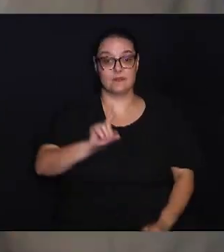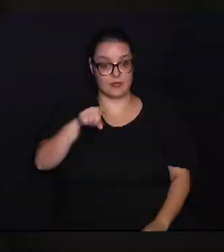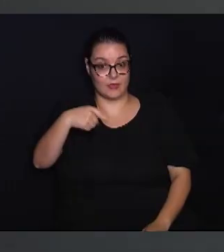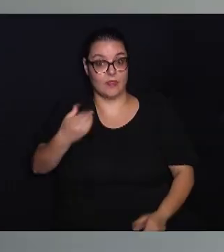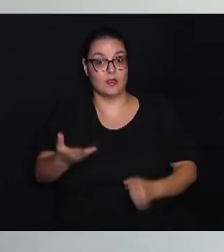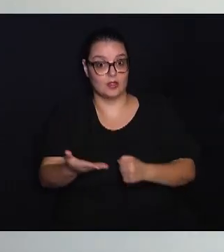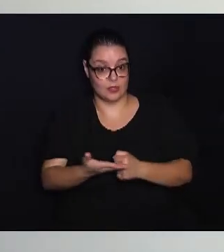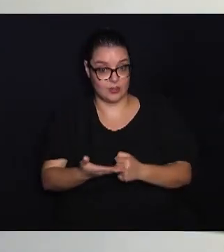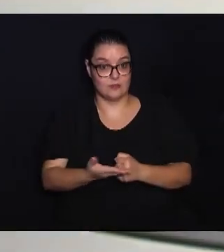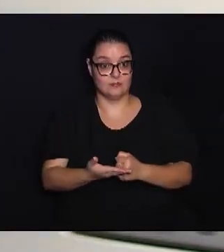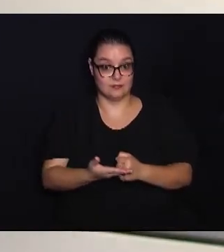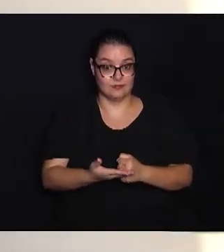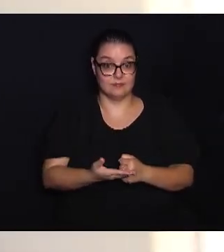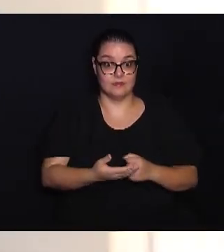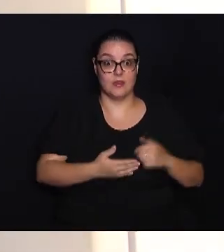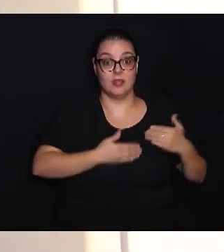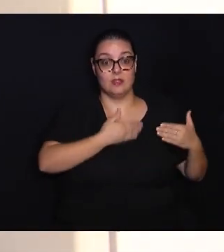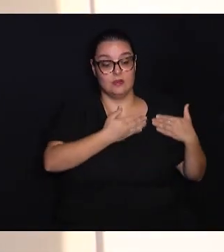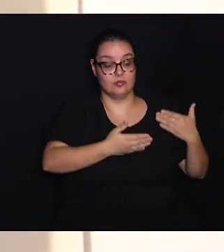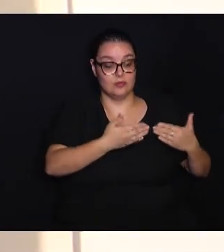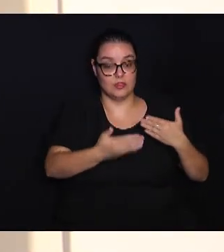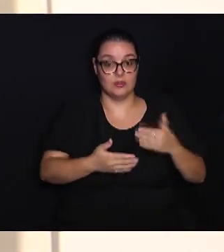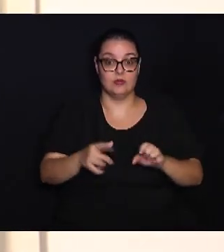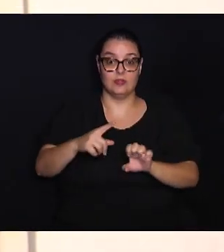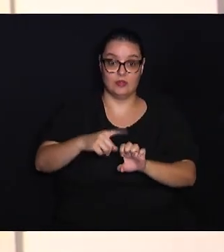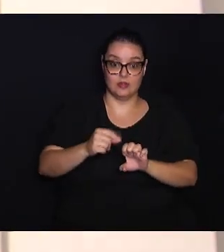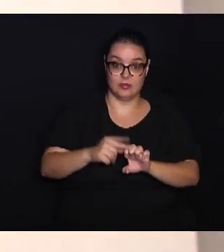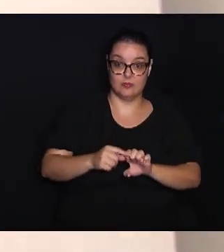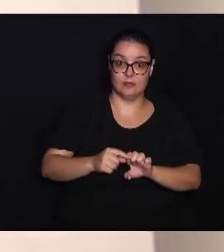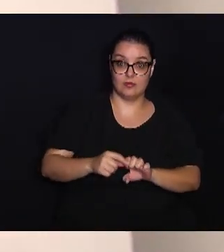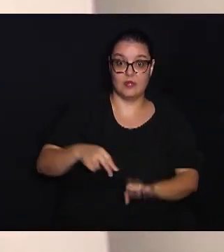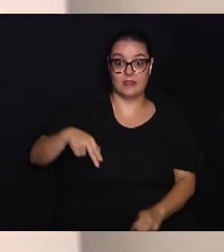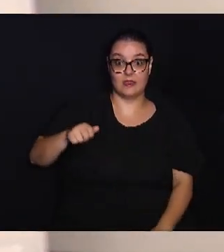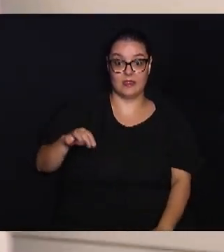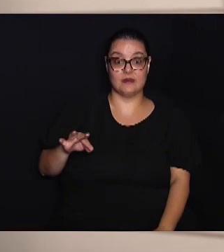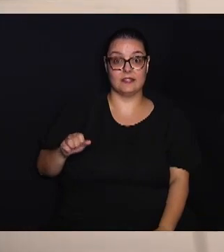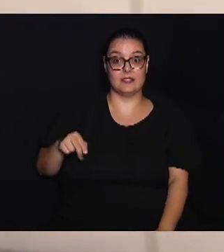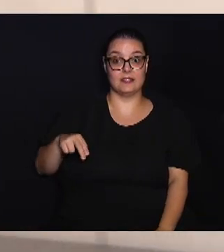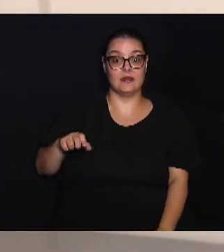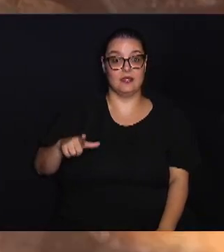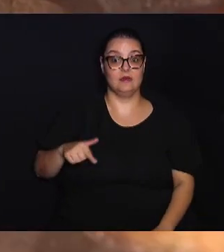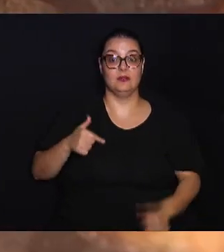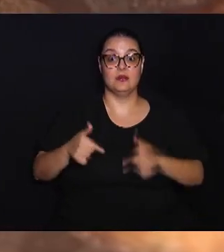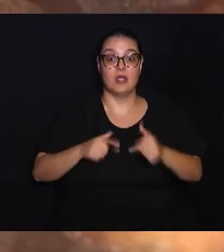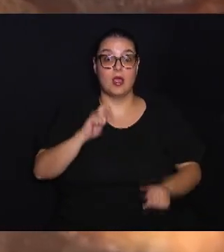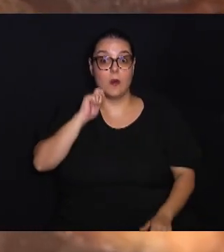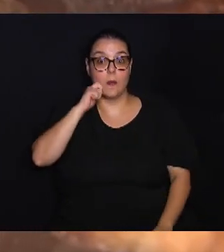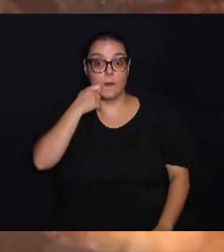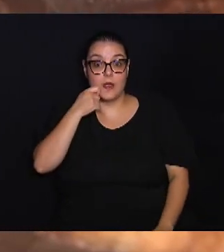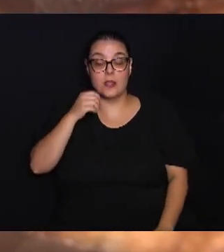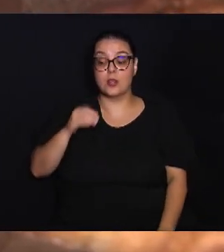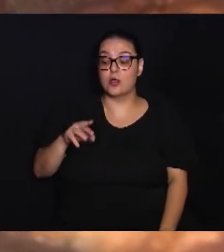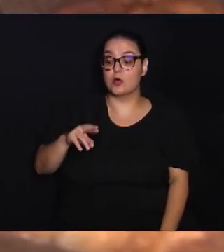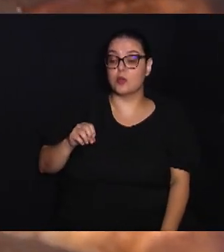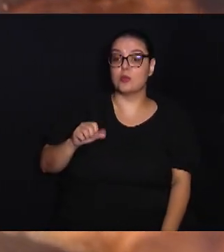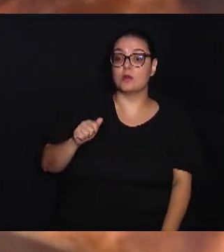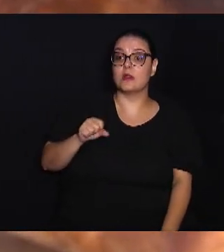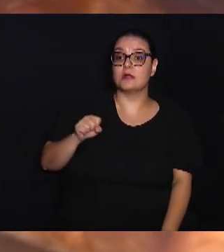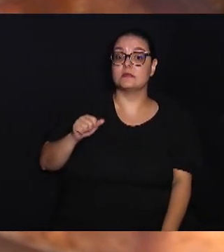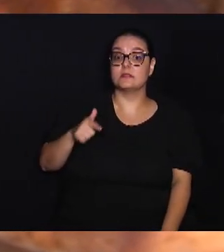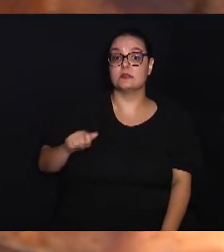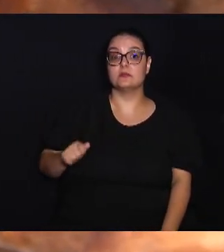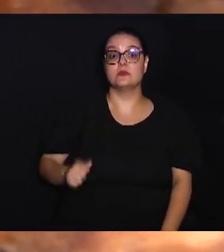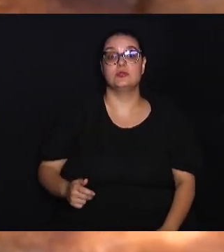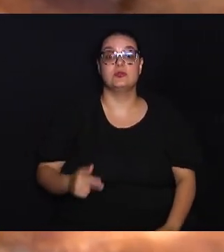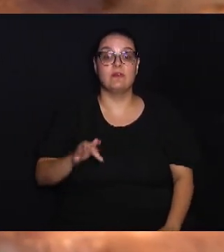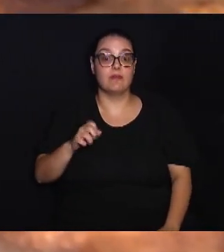rede no próximo bloco a trajetória empreendedora do Natanael que trabalha com pães e croaçã